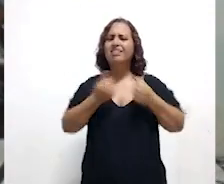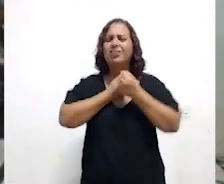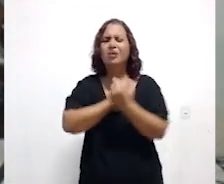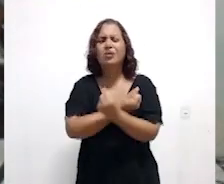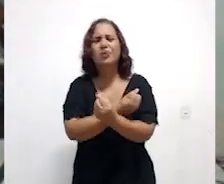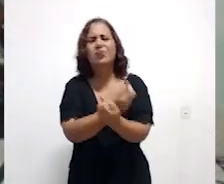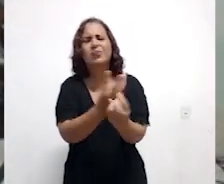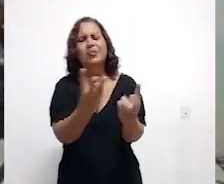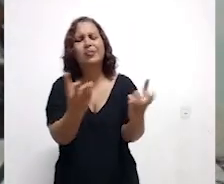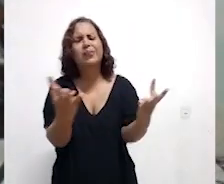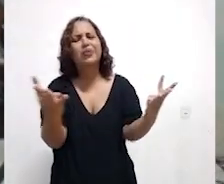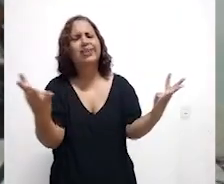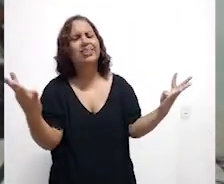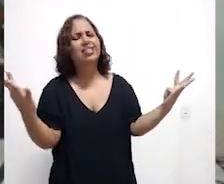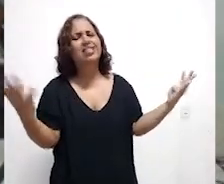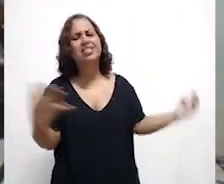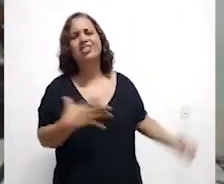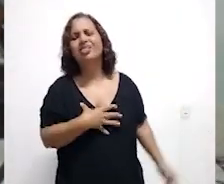Quantos filhos